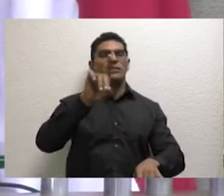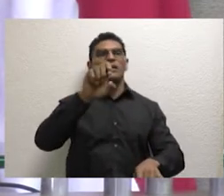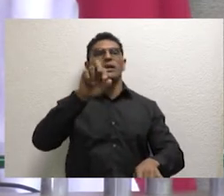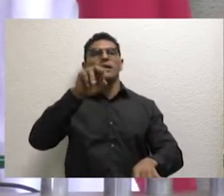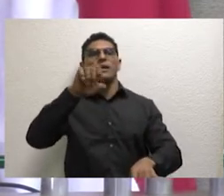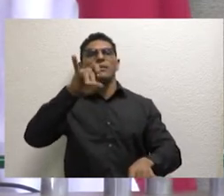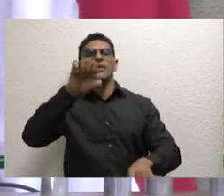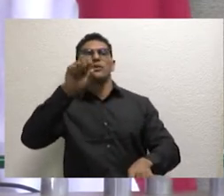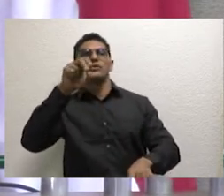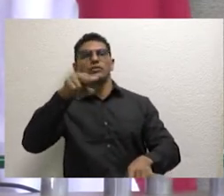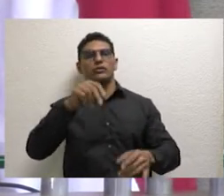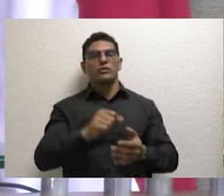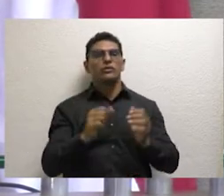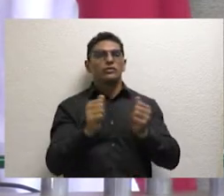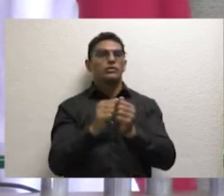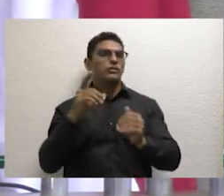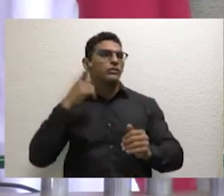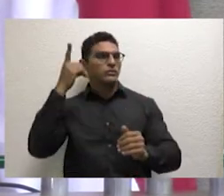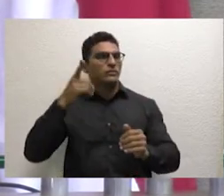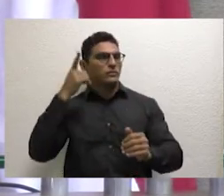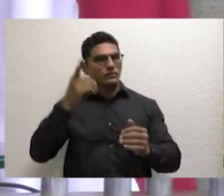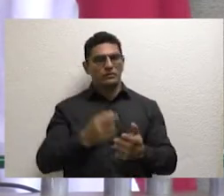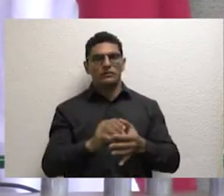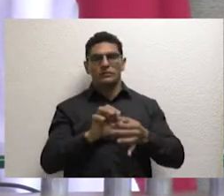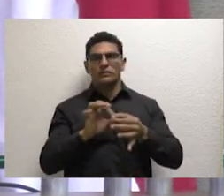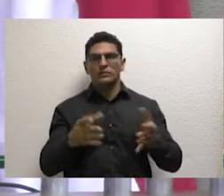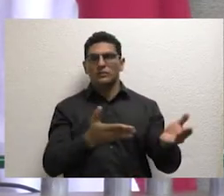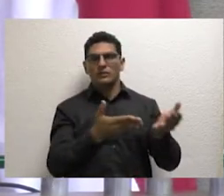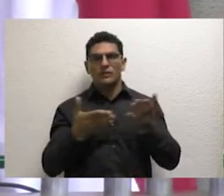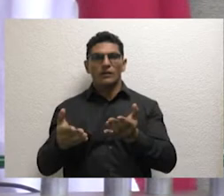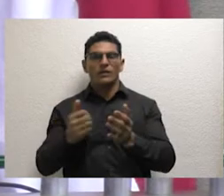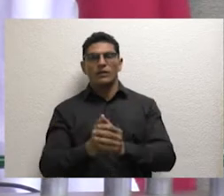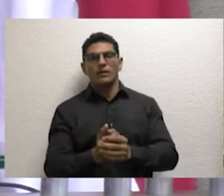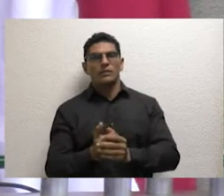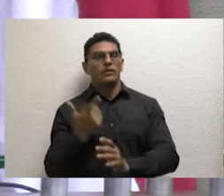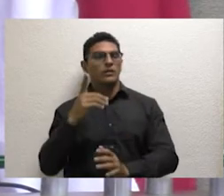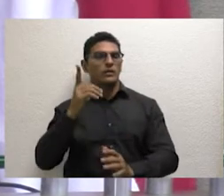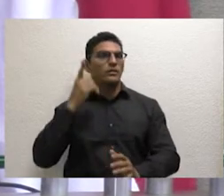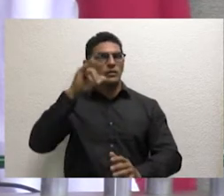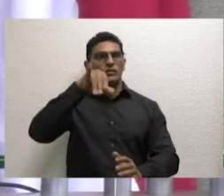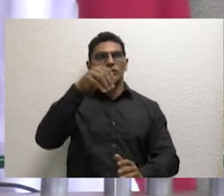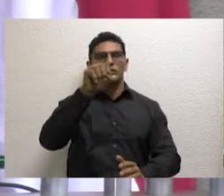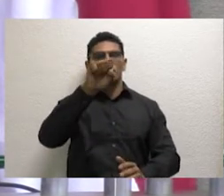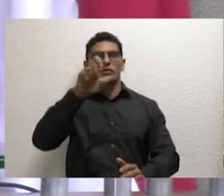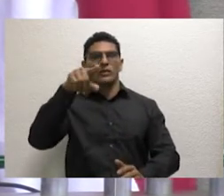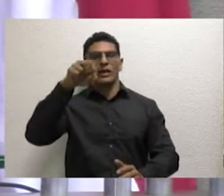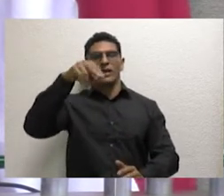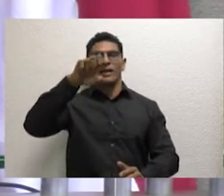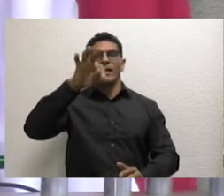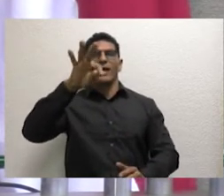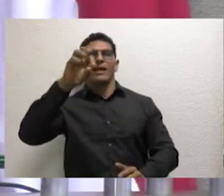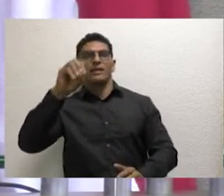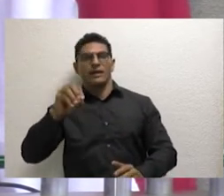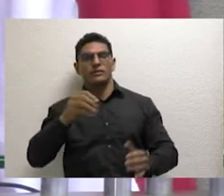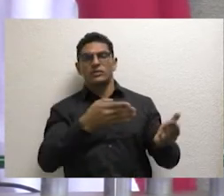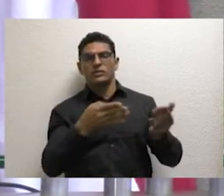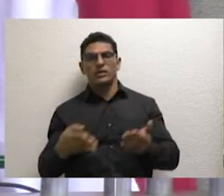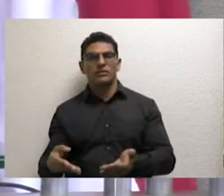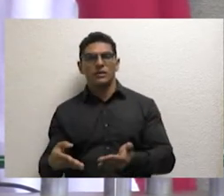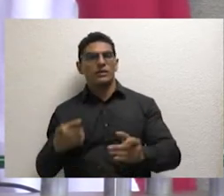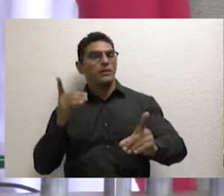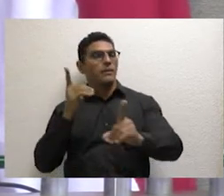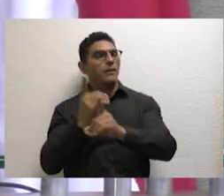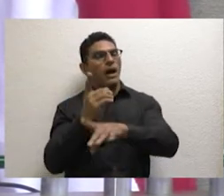os outros deputados nos proporcionaram esse momento dizer deputado Josué Neto que nós estamos aqui buscando